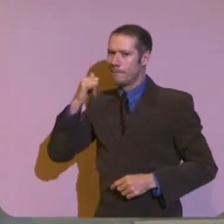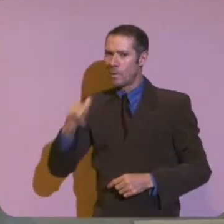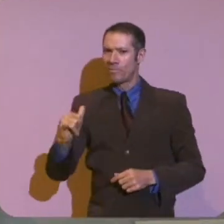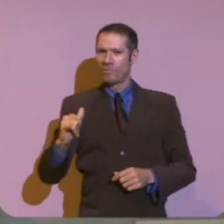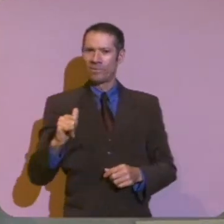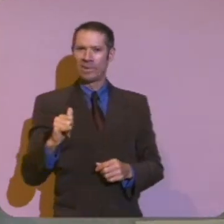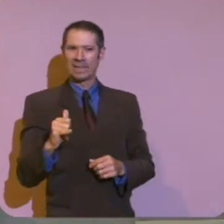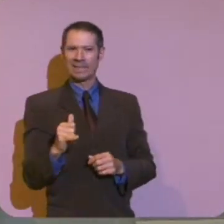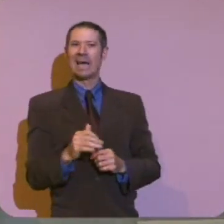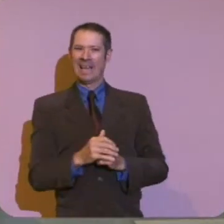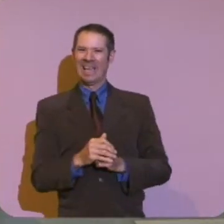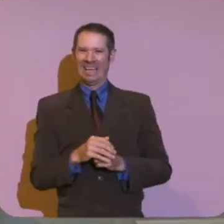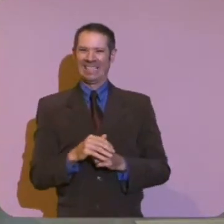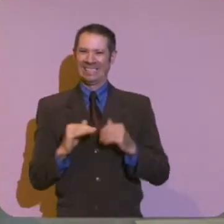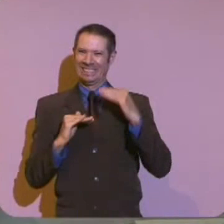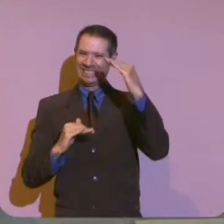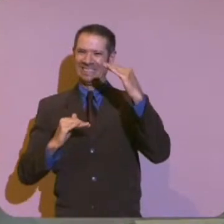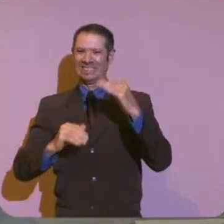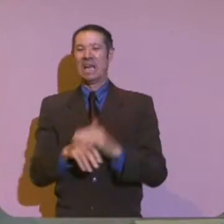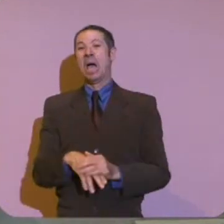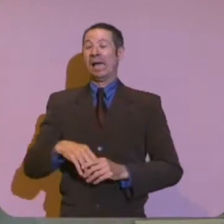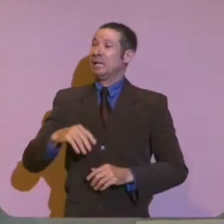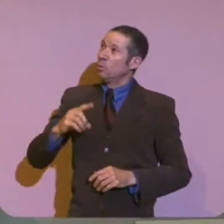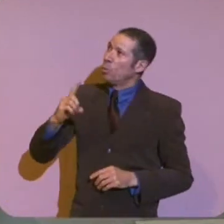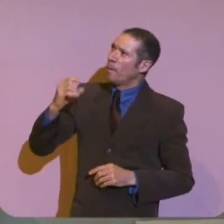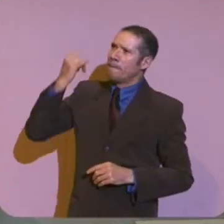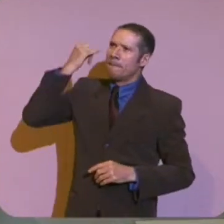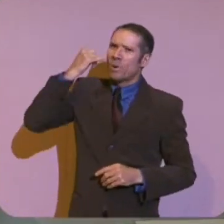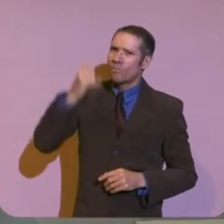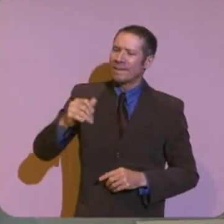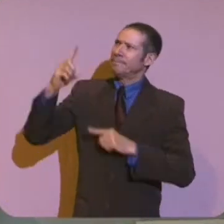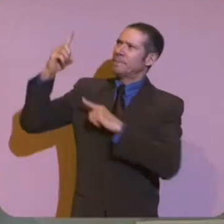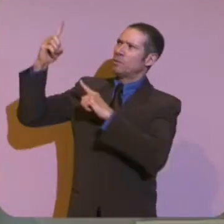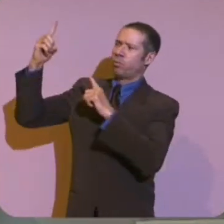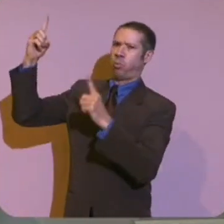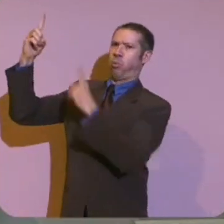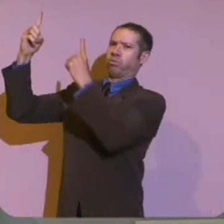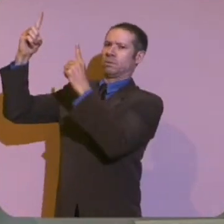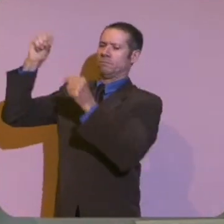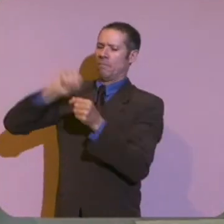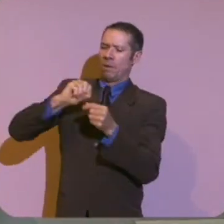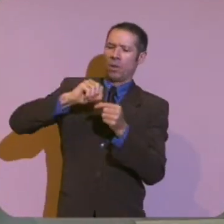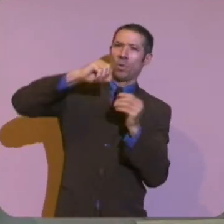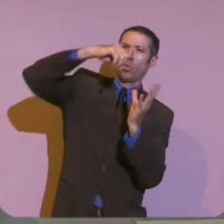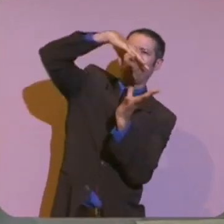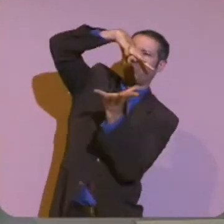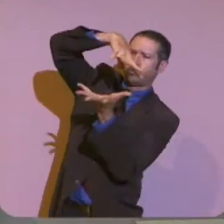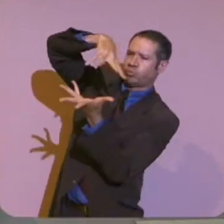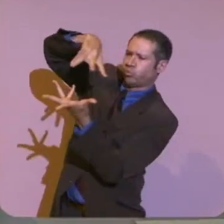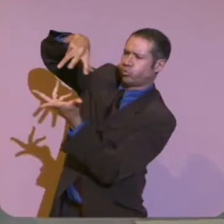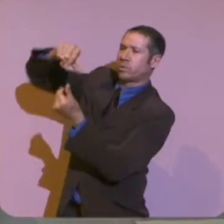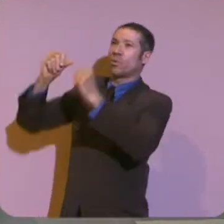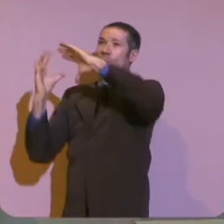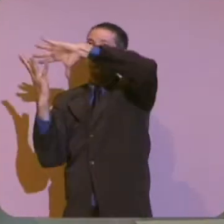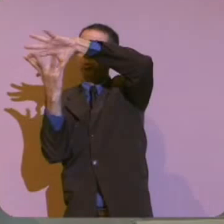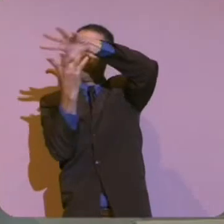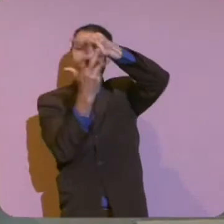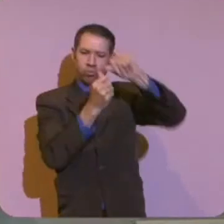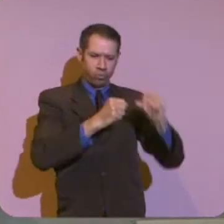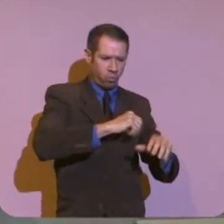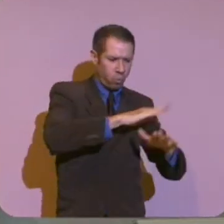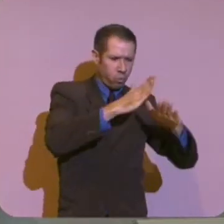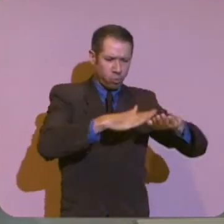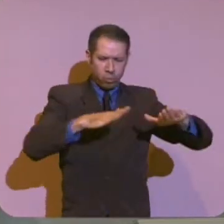profeta do Deus Altíssimo, que criou os céus, a terra e o mar. E aí